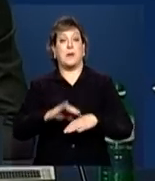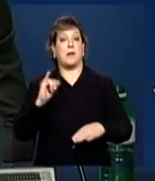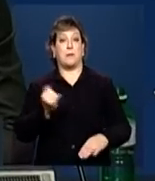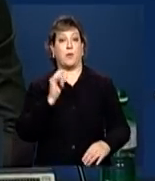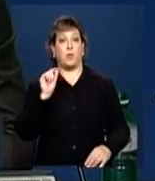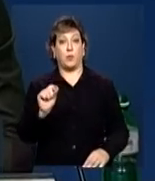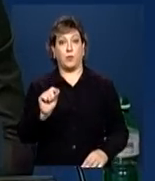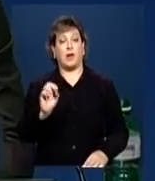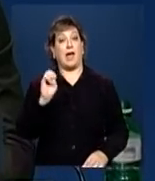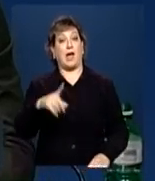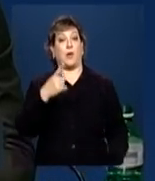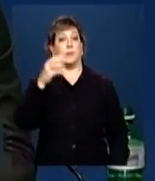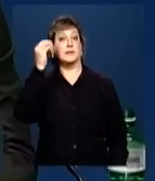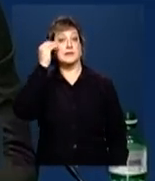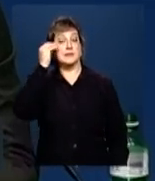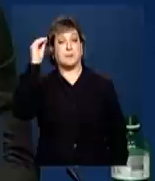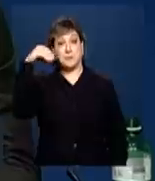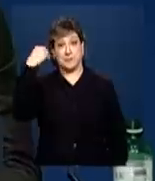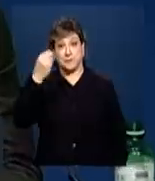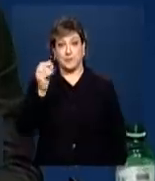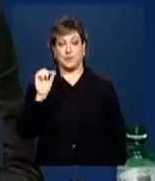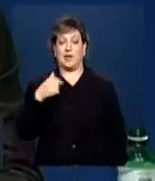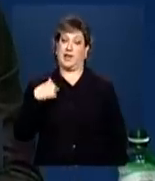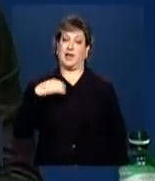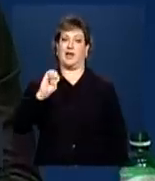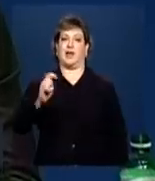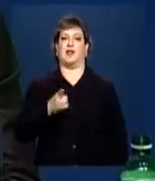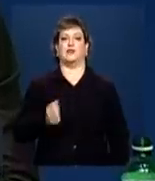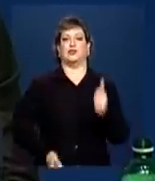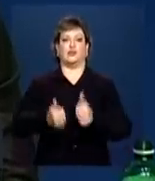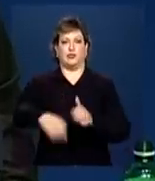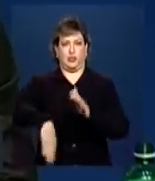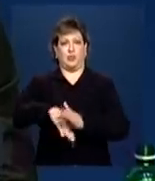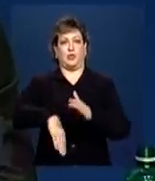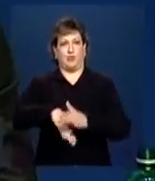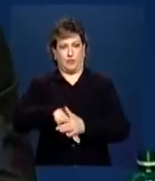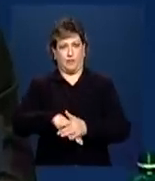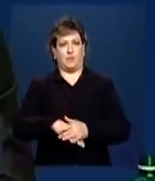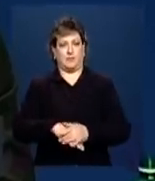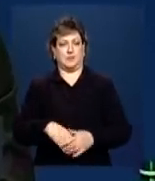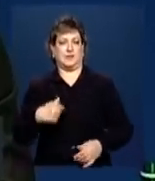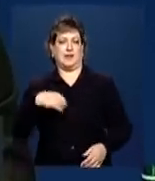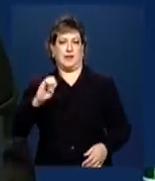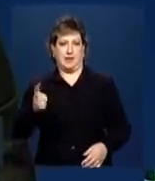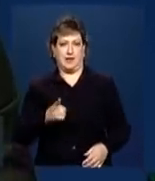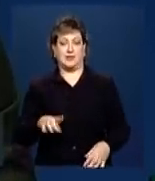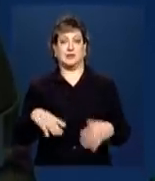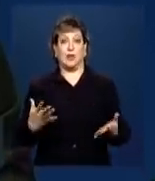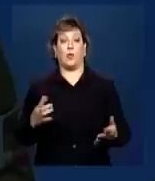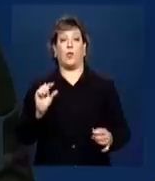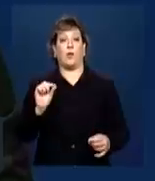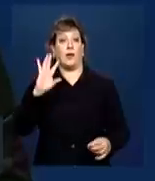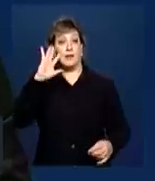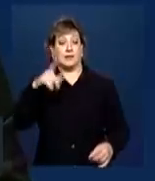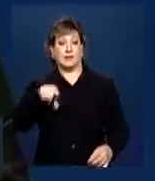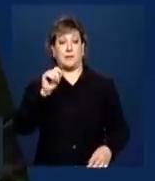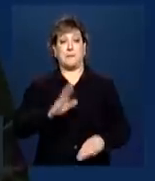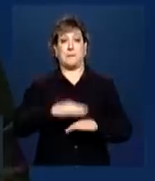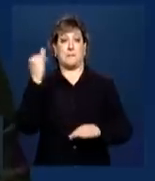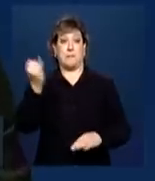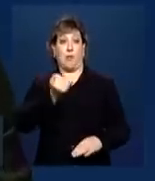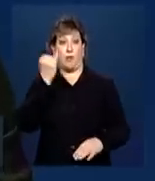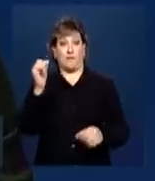que é uma experiência de ex-jogador de futebol. A decisão mais importante para mim, que foi tomada